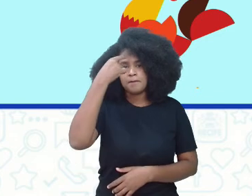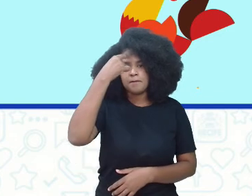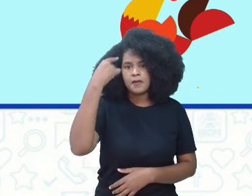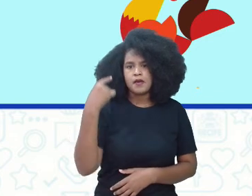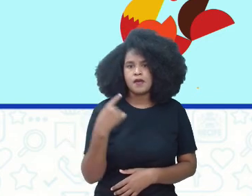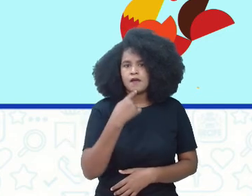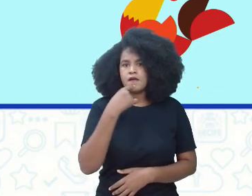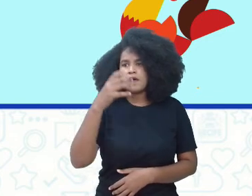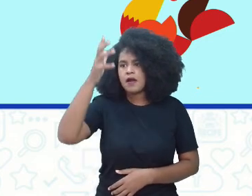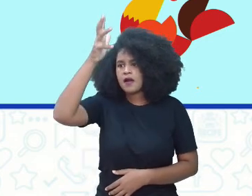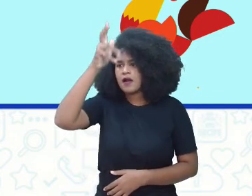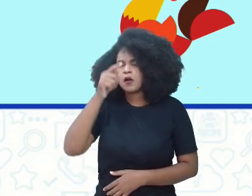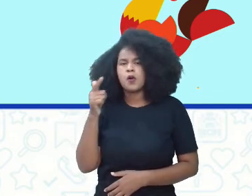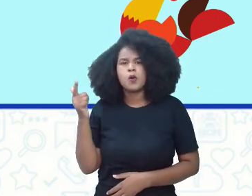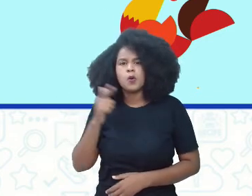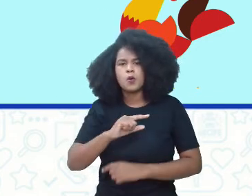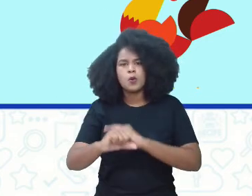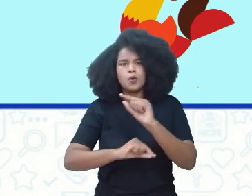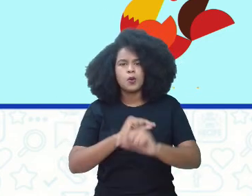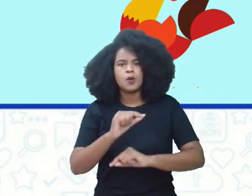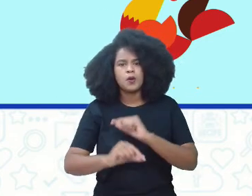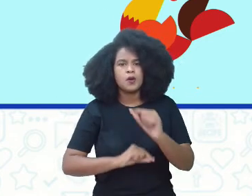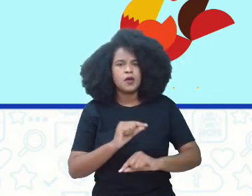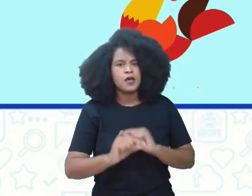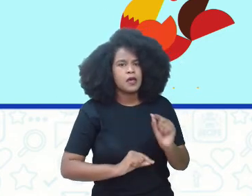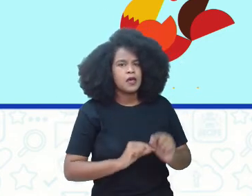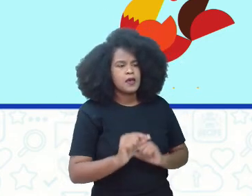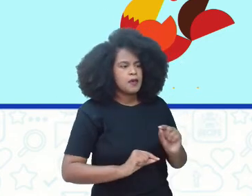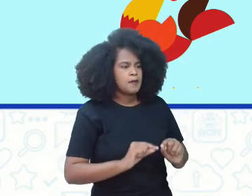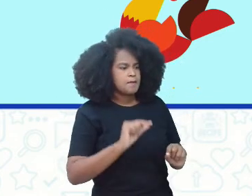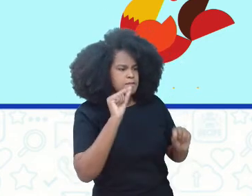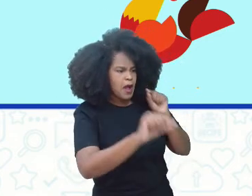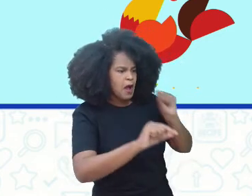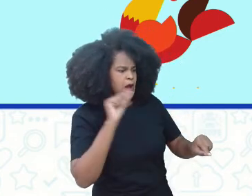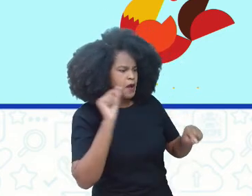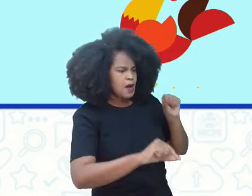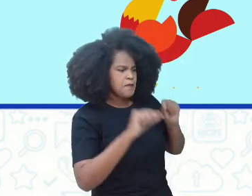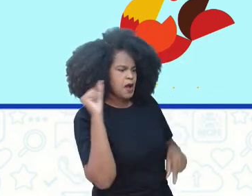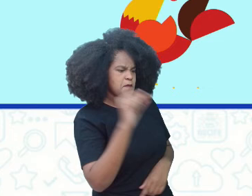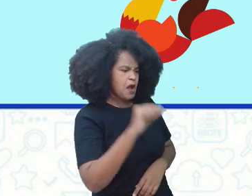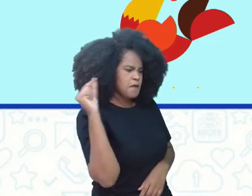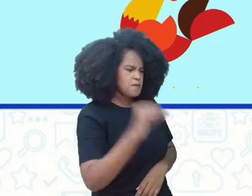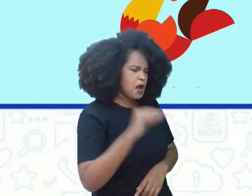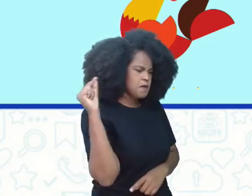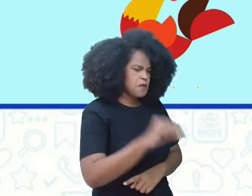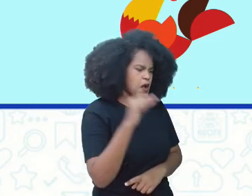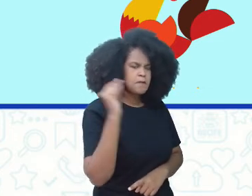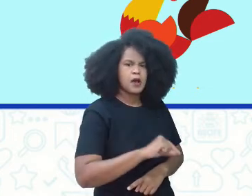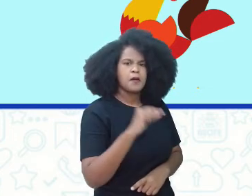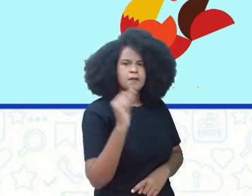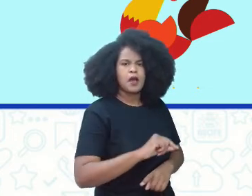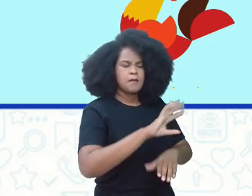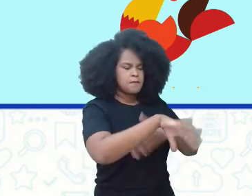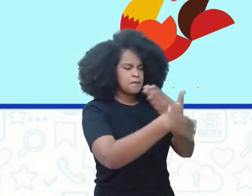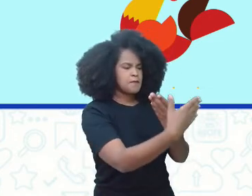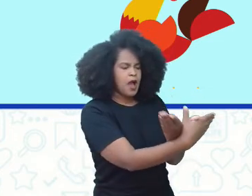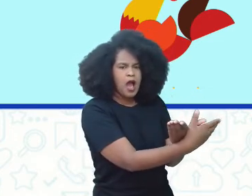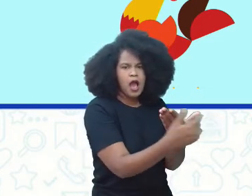galo conseguiu espicaçar um bocado da barriga da baleia, que é morder forte, não é? Até destruir ali,